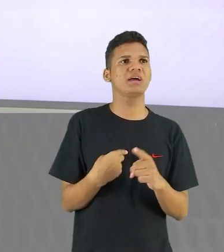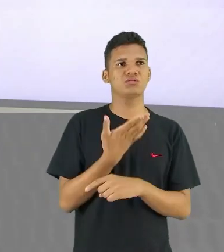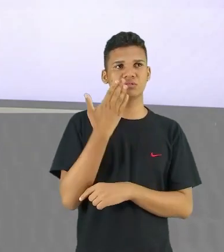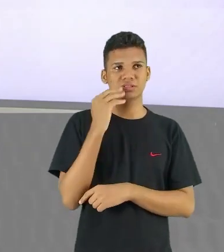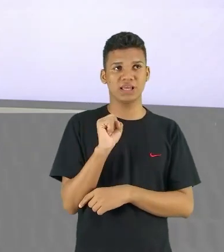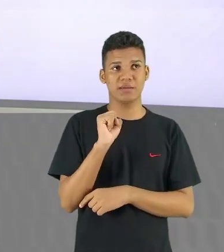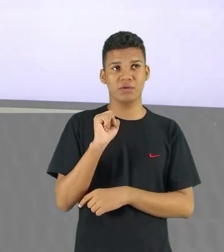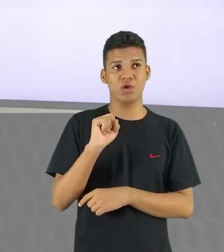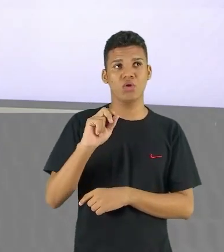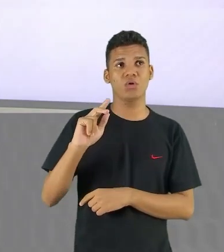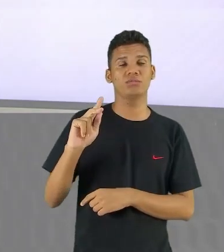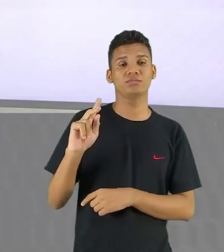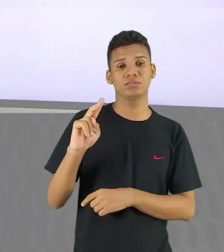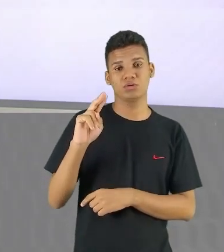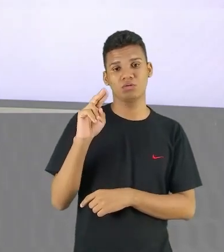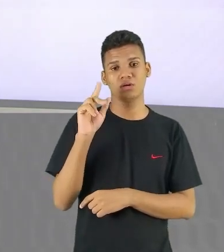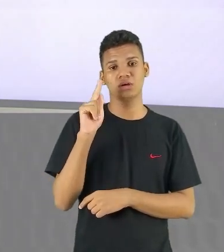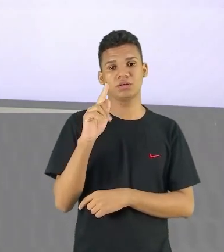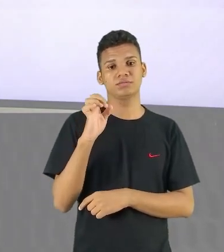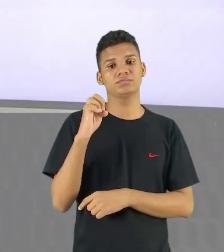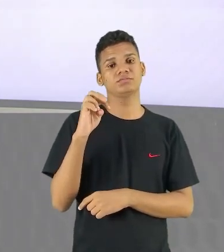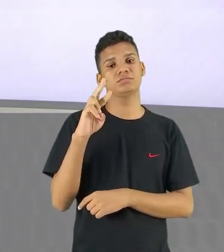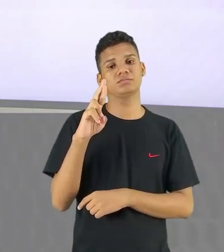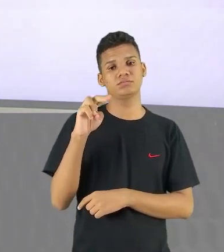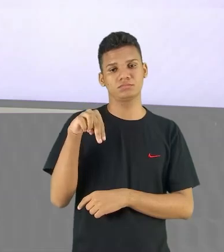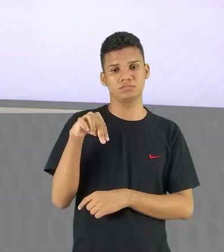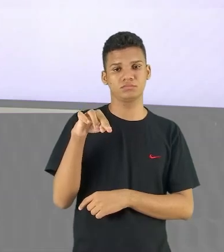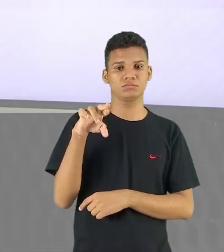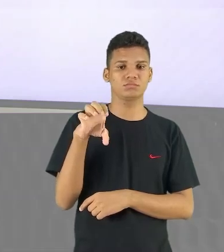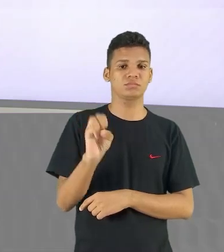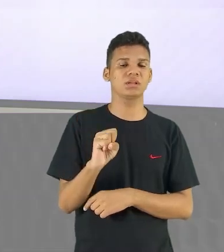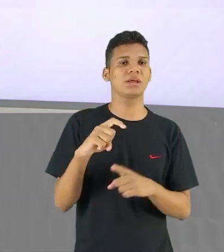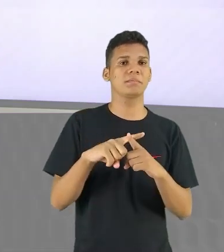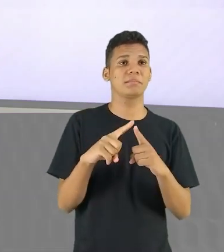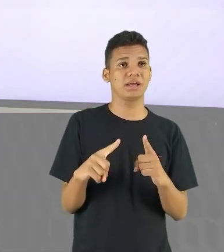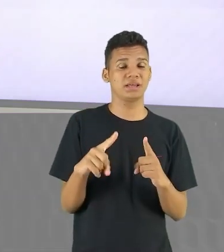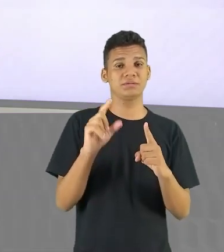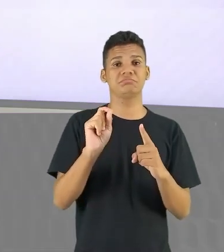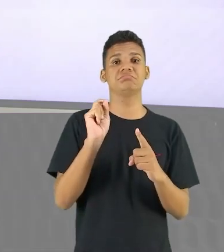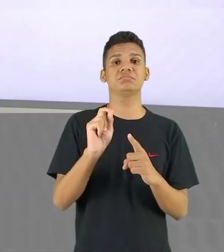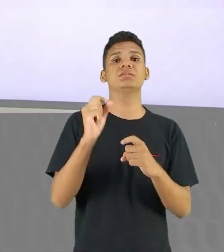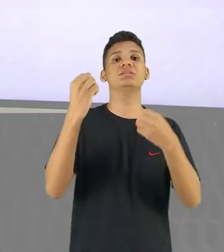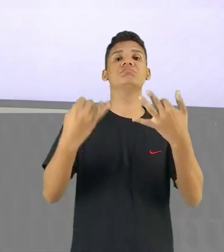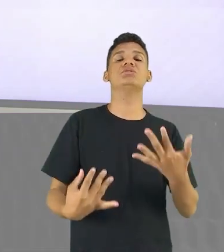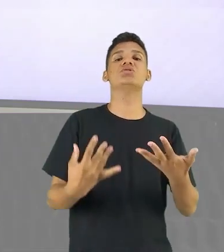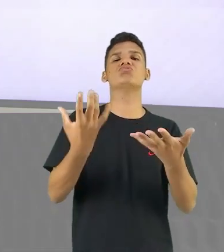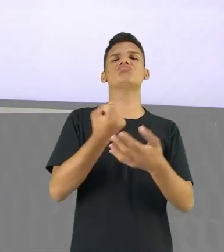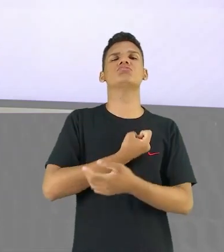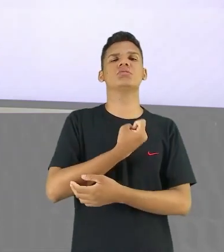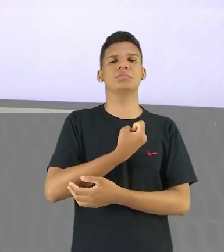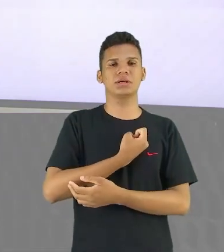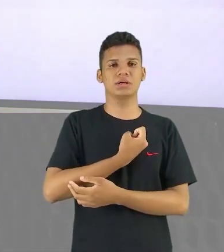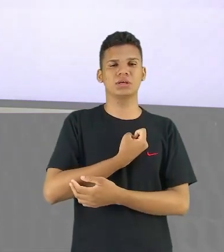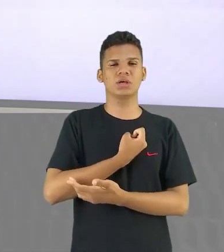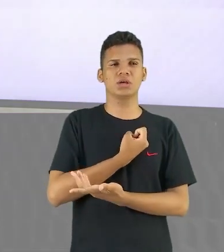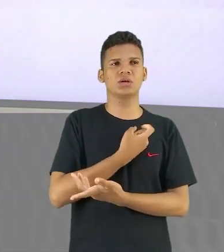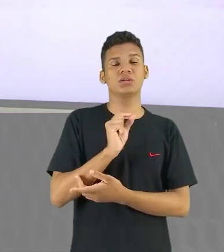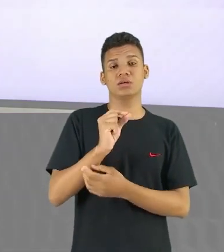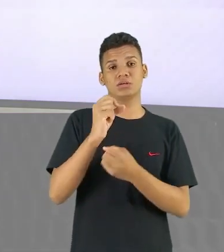vocês estão vendo aqui em cima? Sabe o que ele representa? Número ordinal. Em português, quando a gente